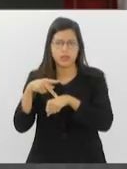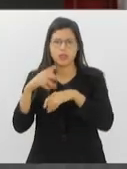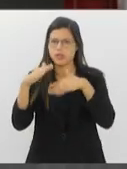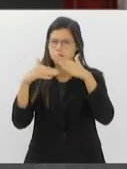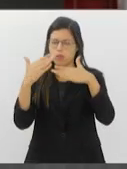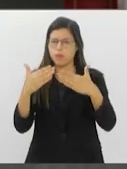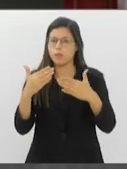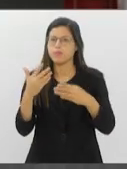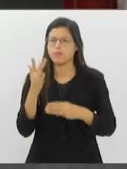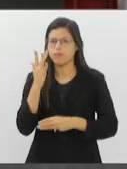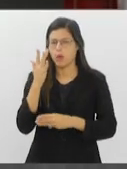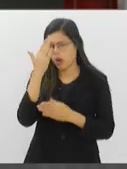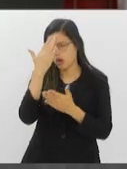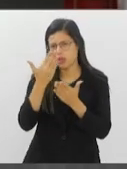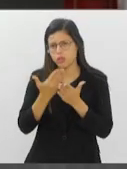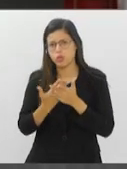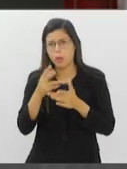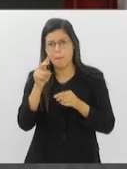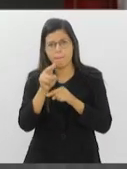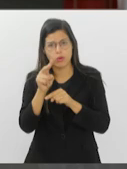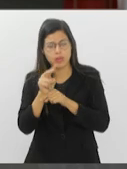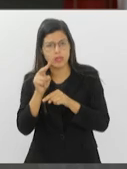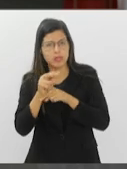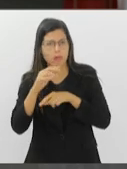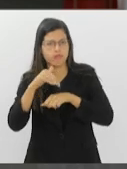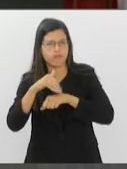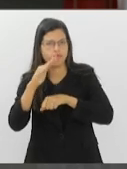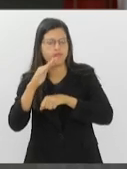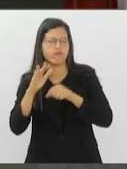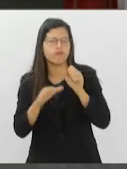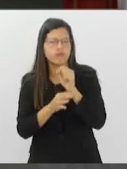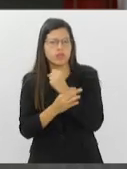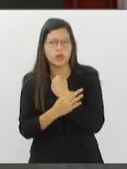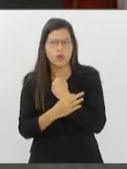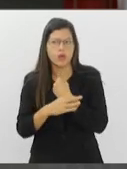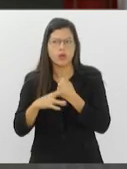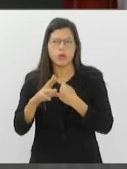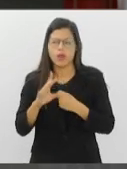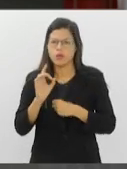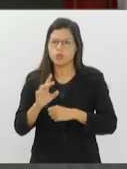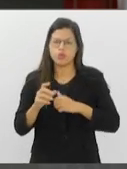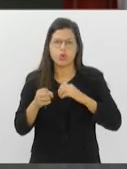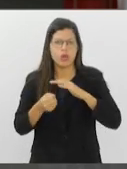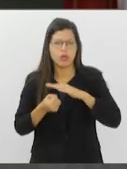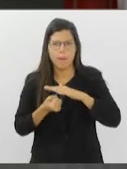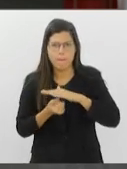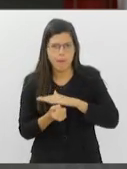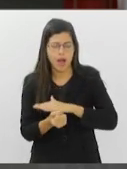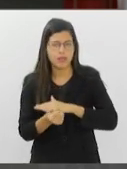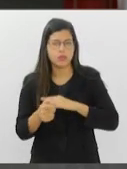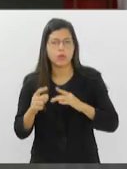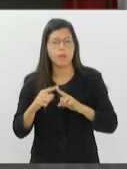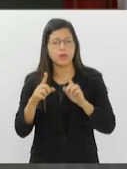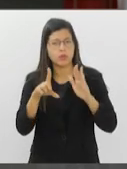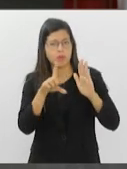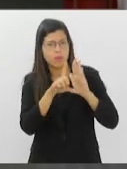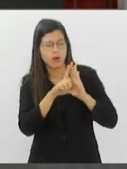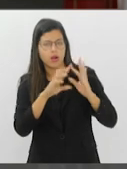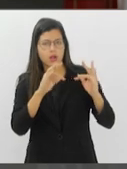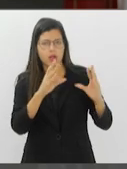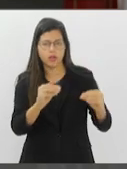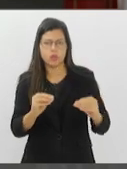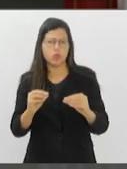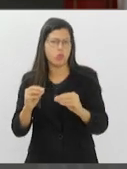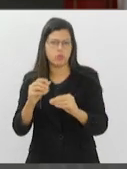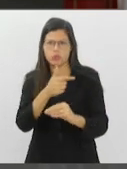uma proteção para os pacientes, e não é só para de parto, né? Isso é uma lei que vai abranger todos os pacientes. Então, eu